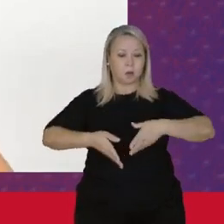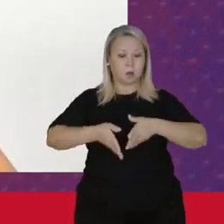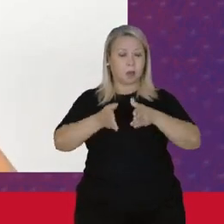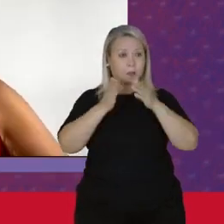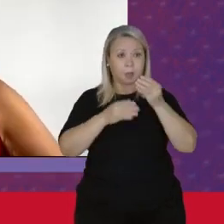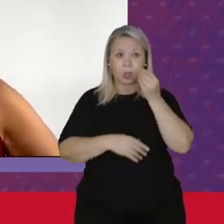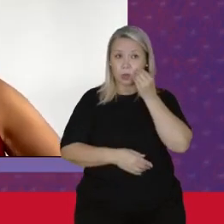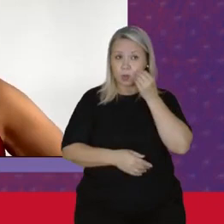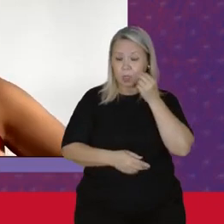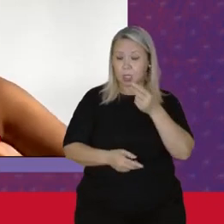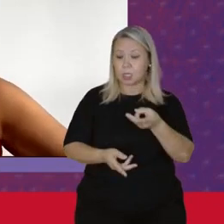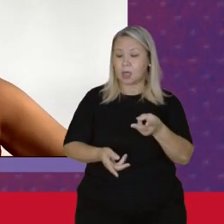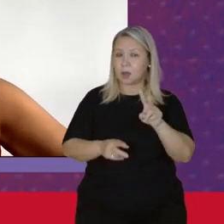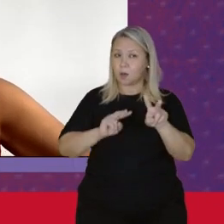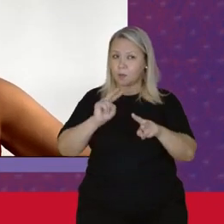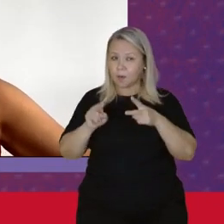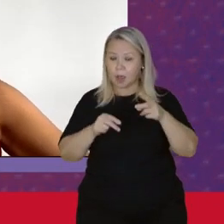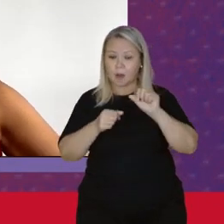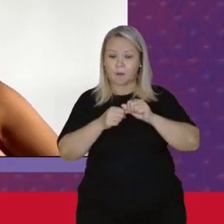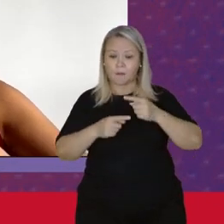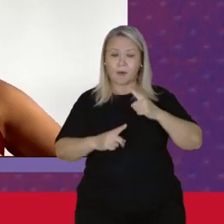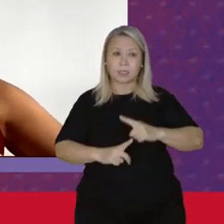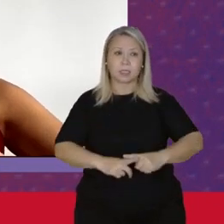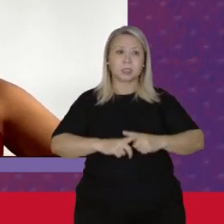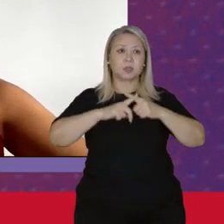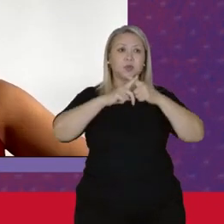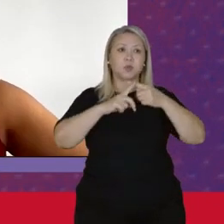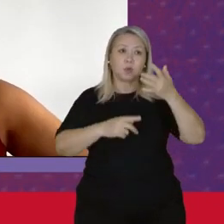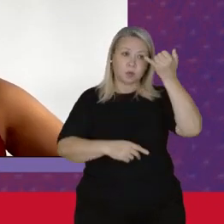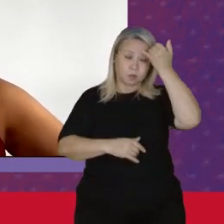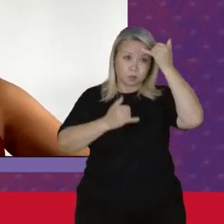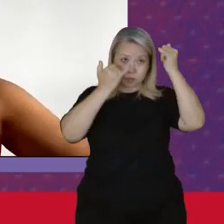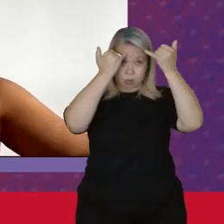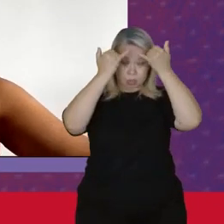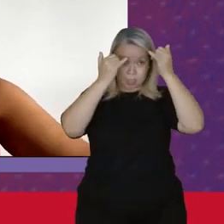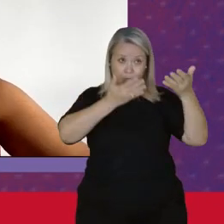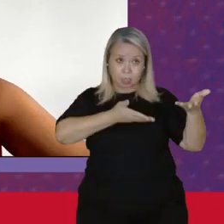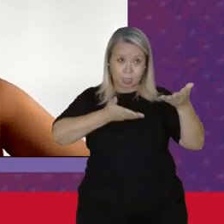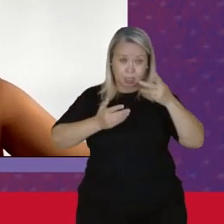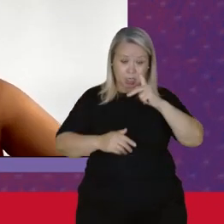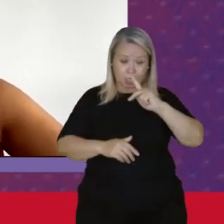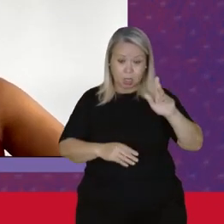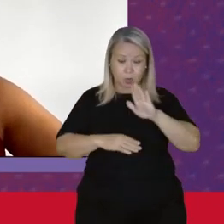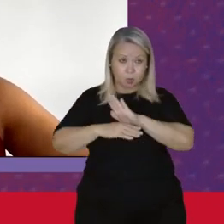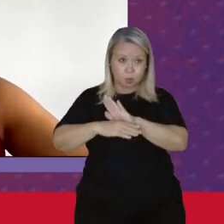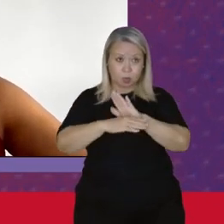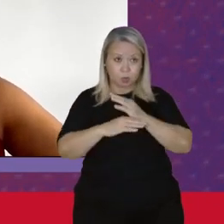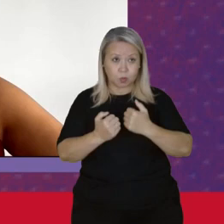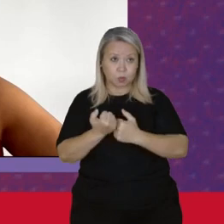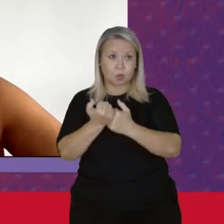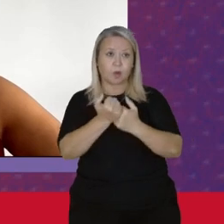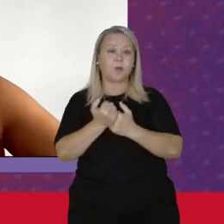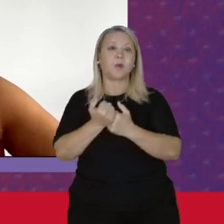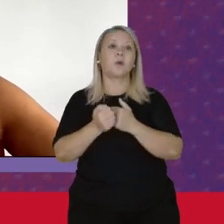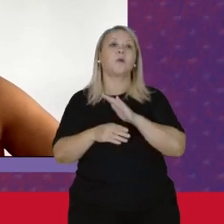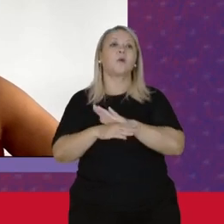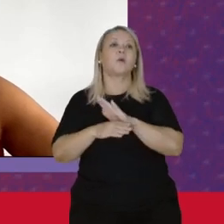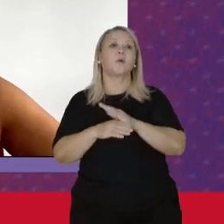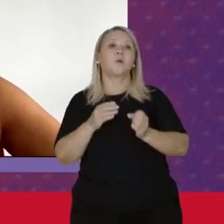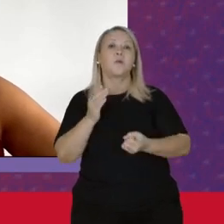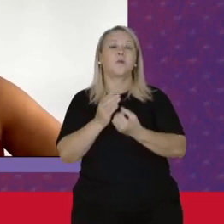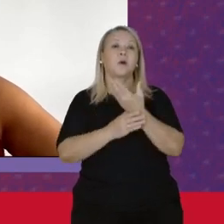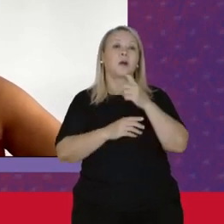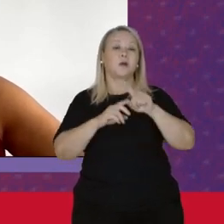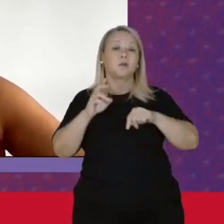tentando fazer essa disputa de ideias, tentando trazer a sua contribuição para a produção de